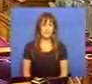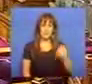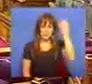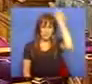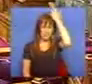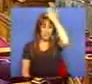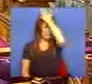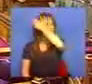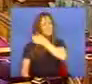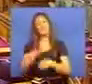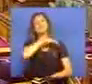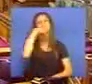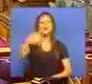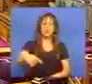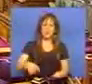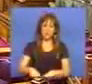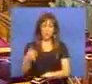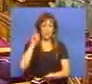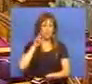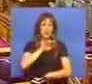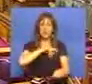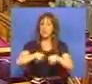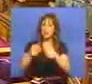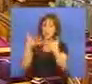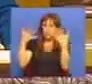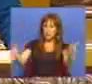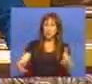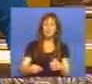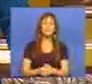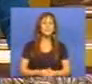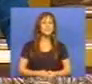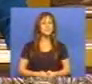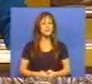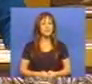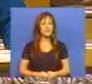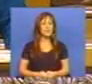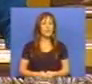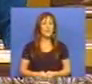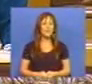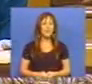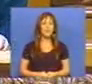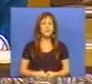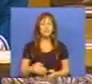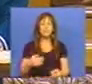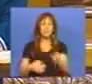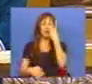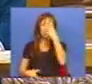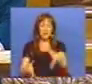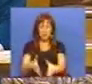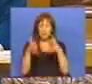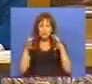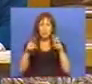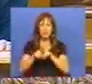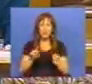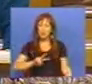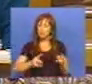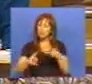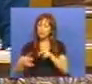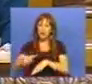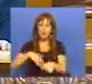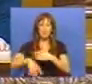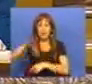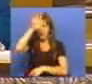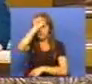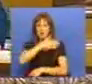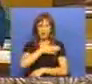Sr. Presidente, Sras. e Srs. Deputados, Há três evidências nas mudanças verificadas no